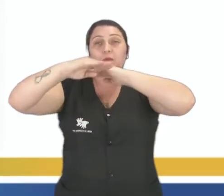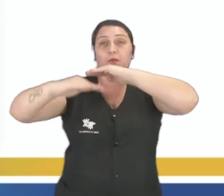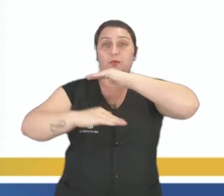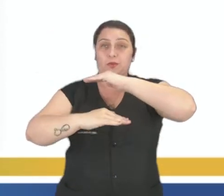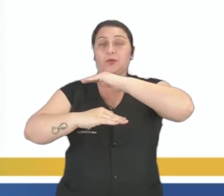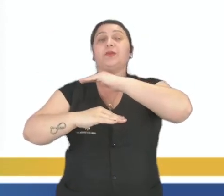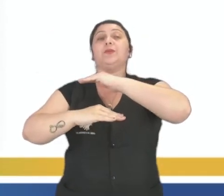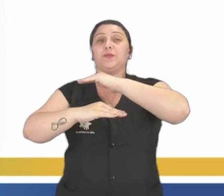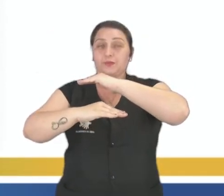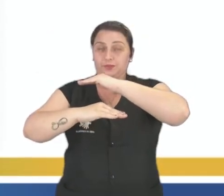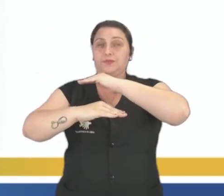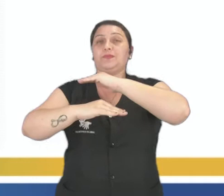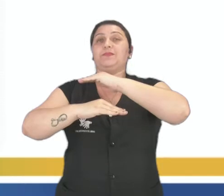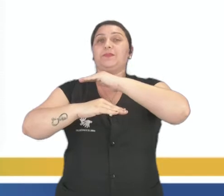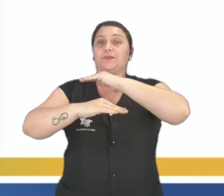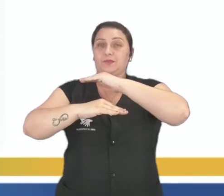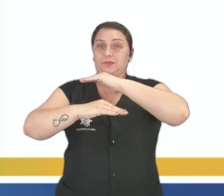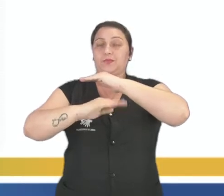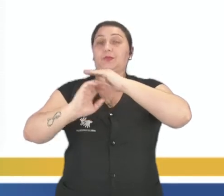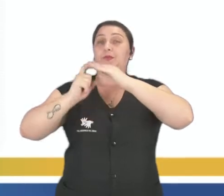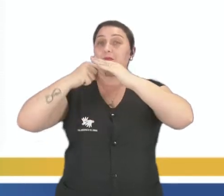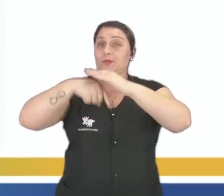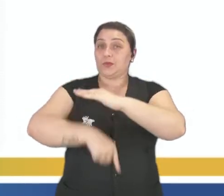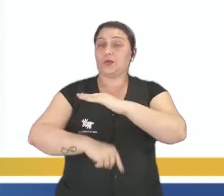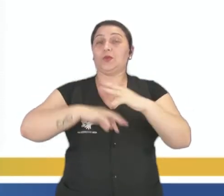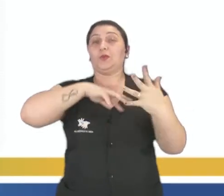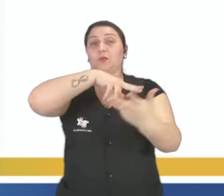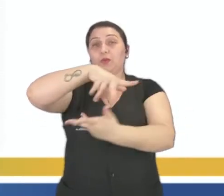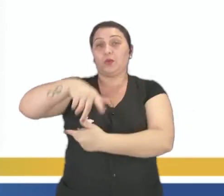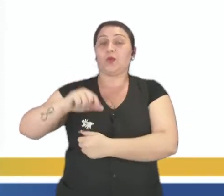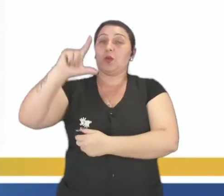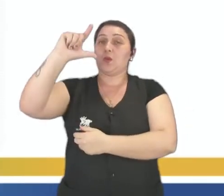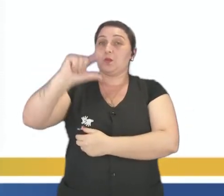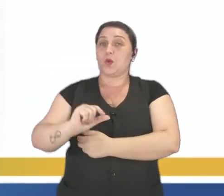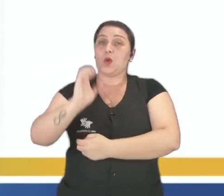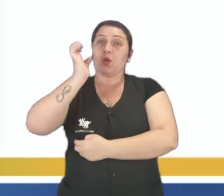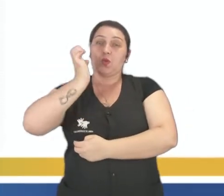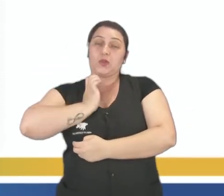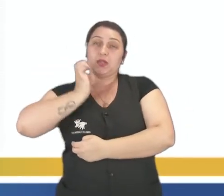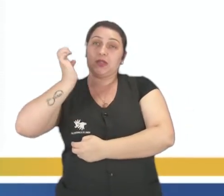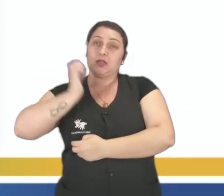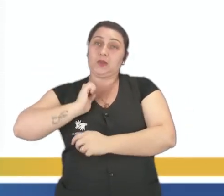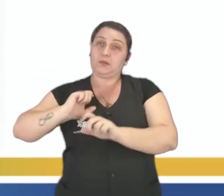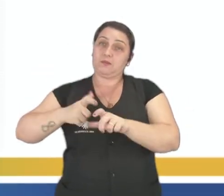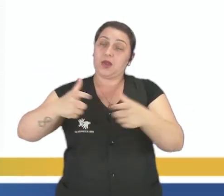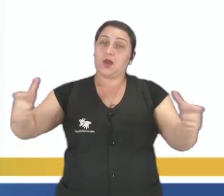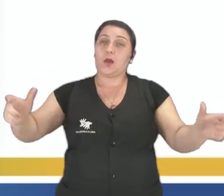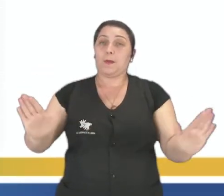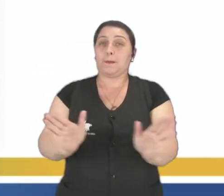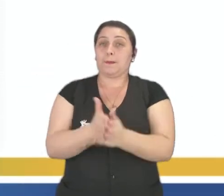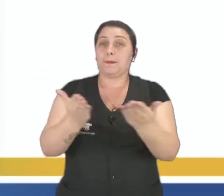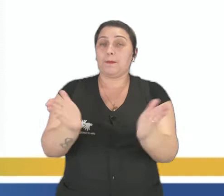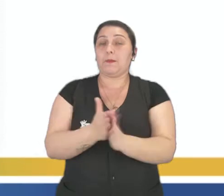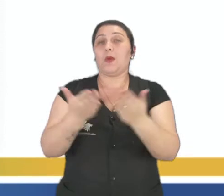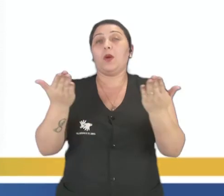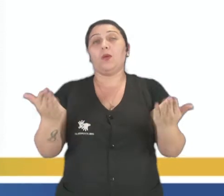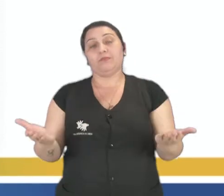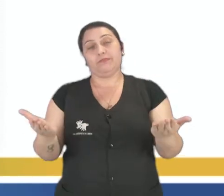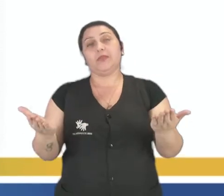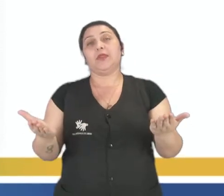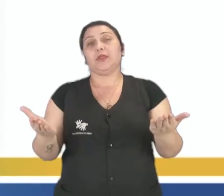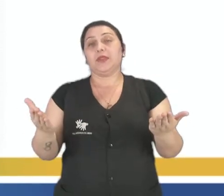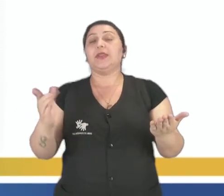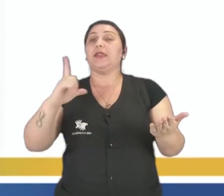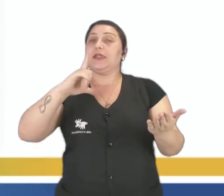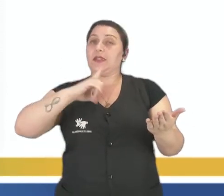desigualdade enorme, um grande abismo no mundo, entre poucos ricos e a grande maioria pobre e miserável que